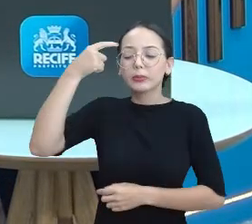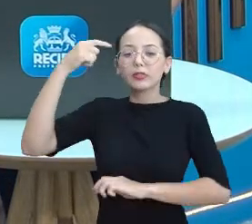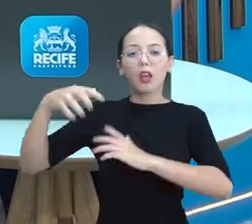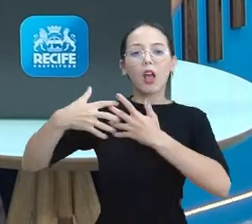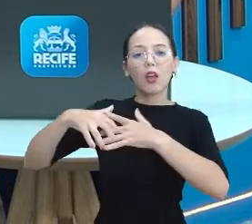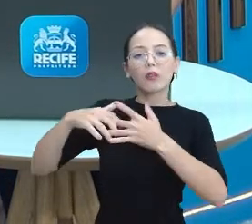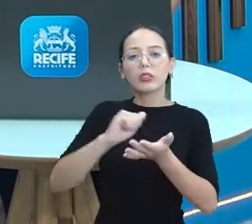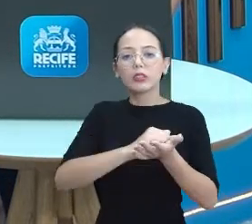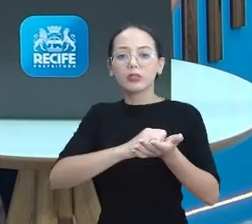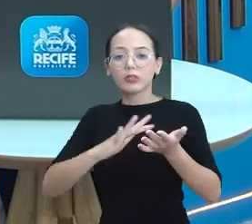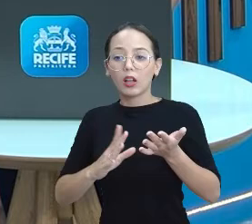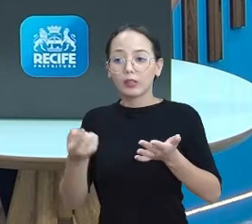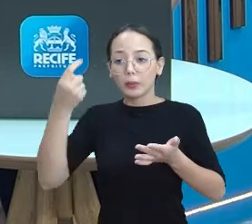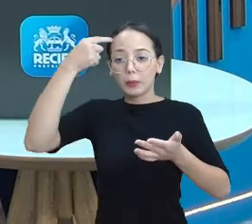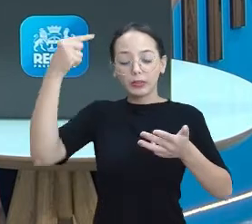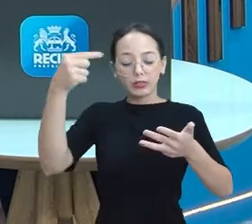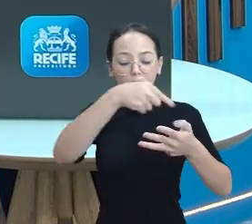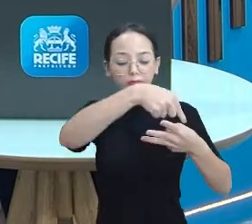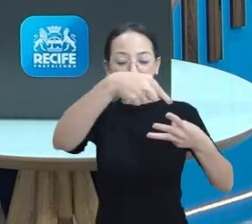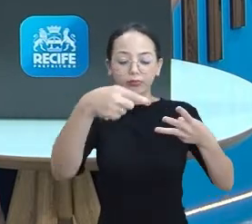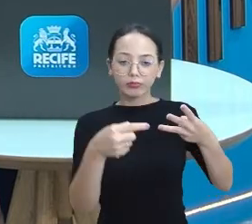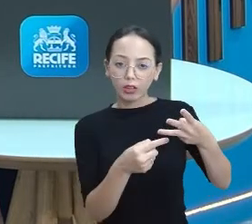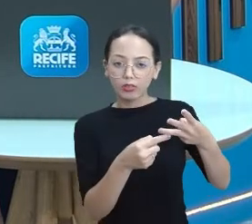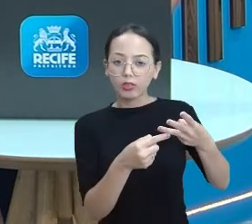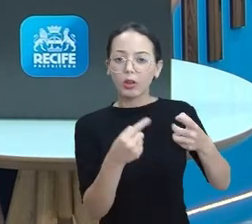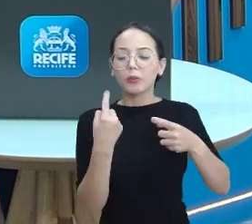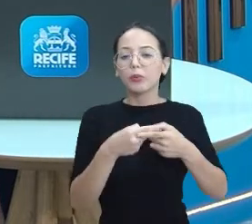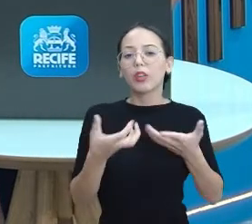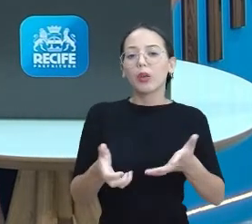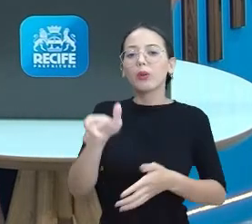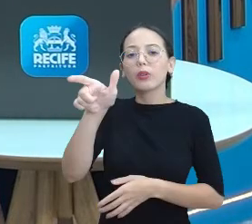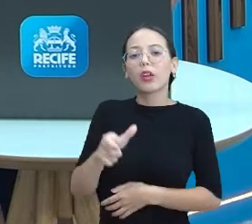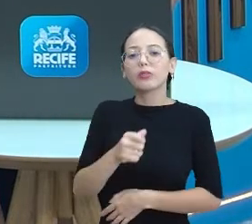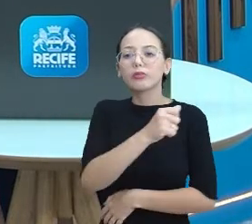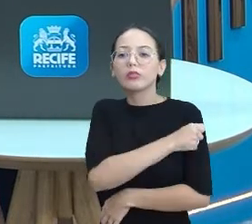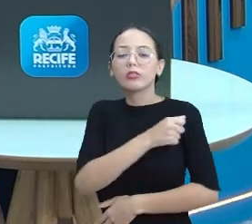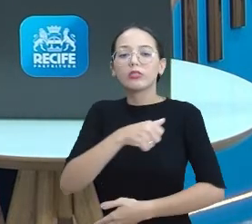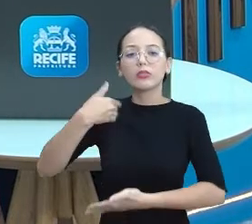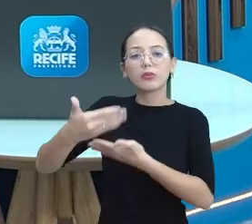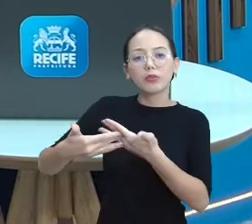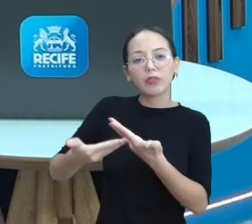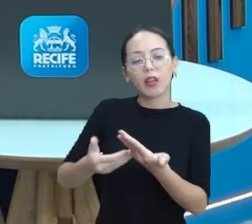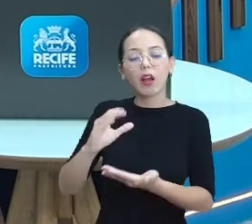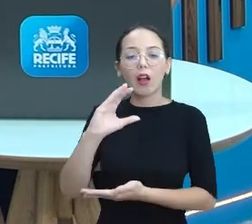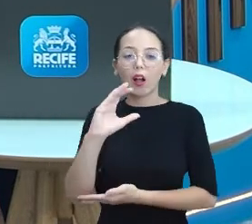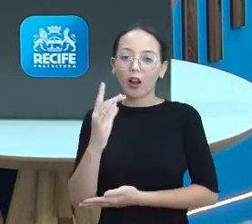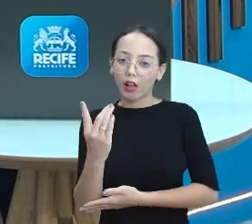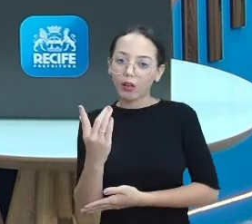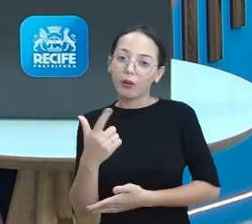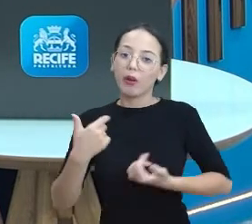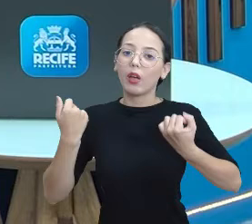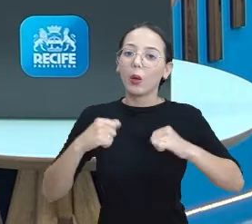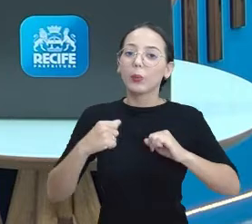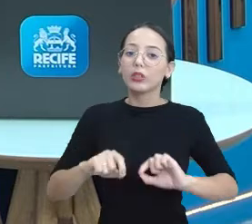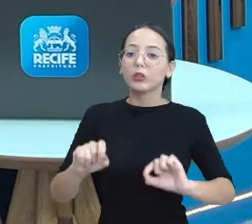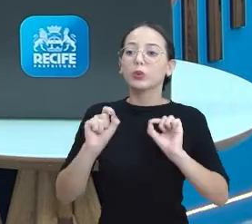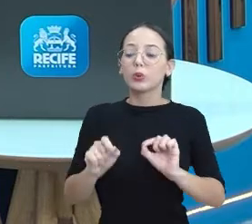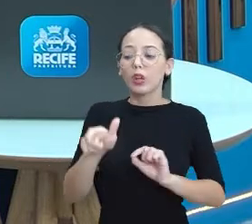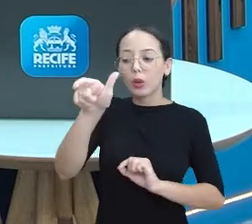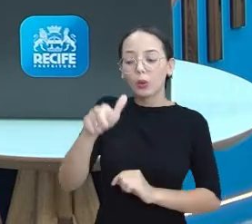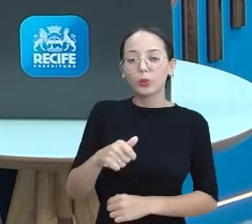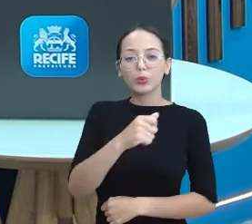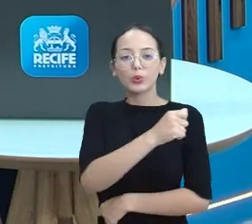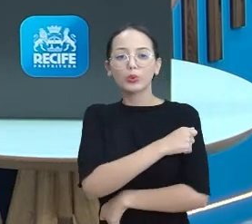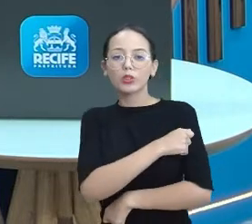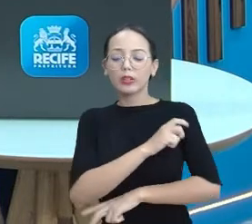gente pensar nessas três frentes. Ora, eu quero que o estudante se desenvolva, obviamente. Eu preciso que ele se organize